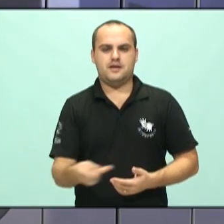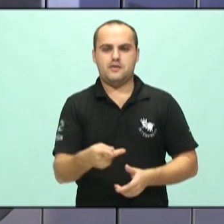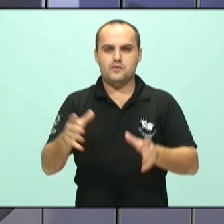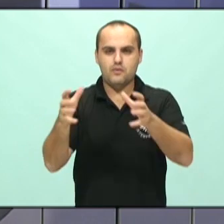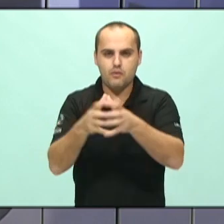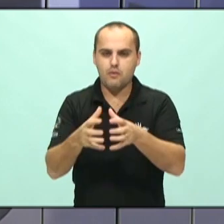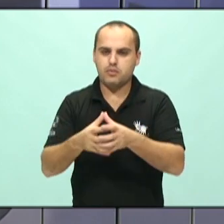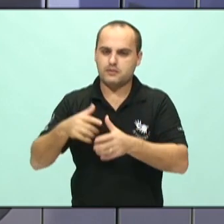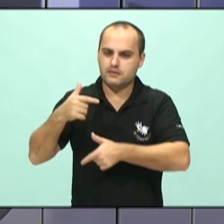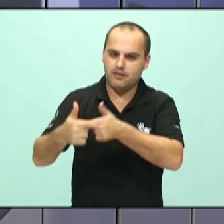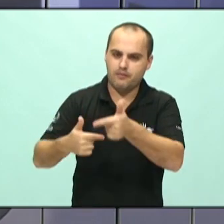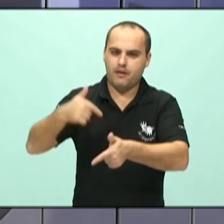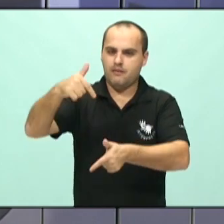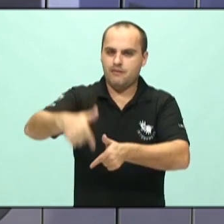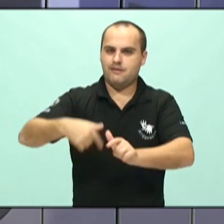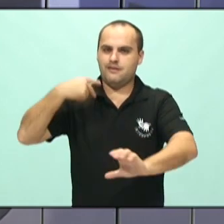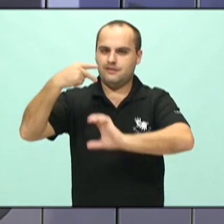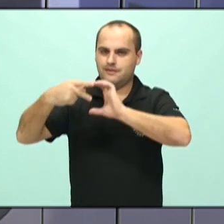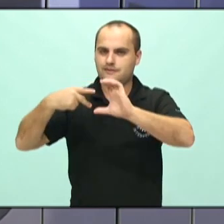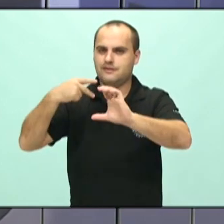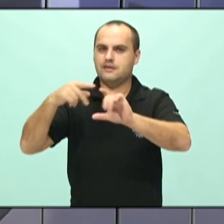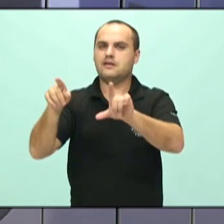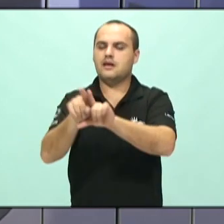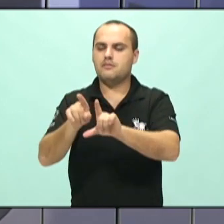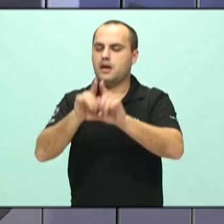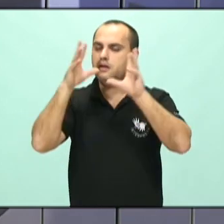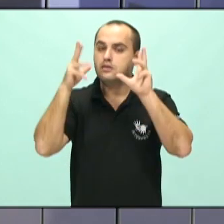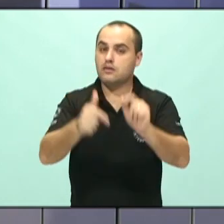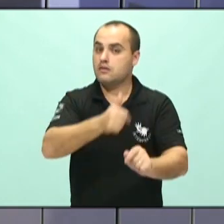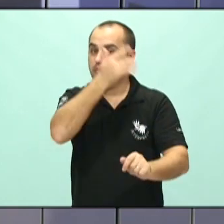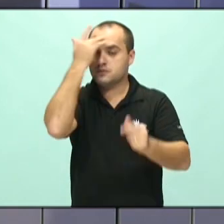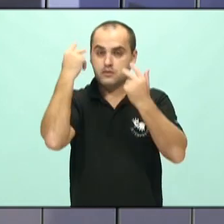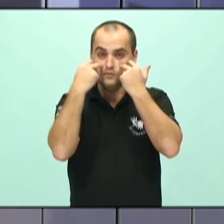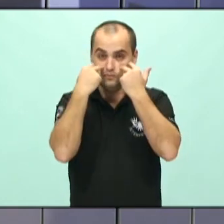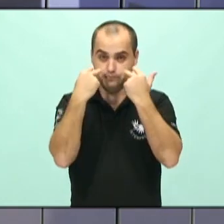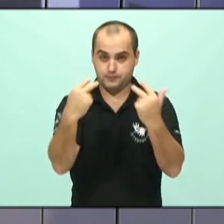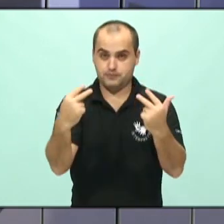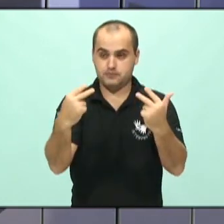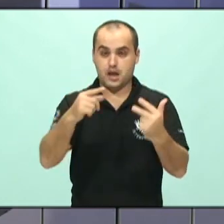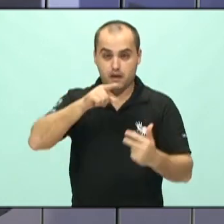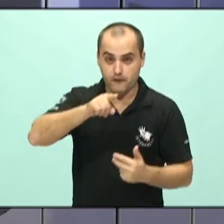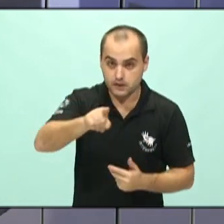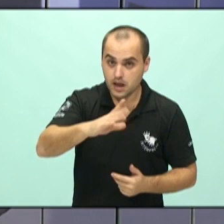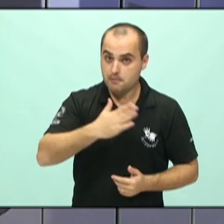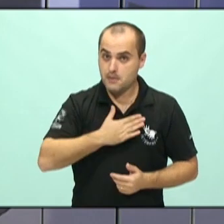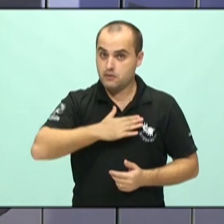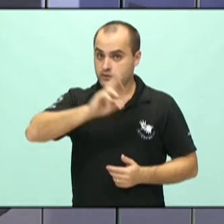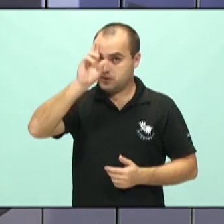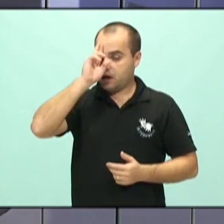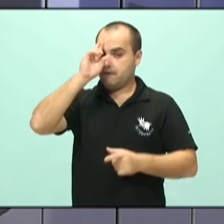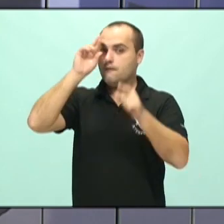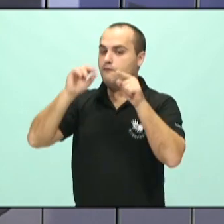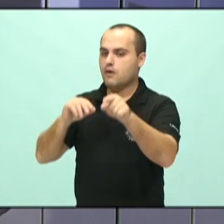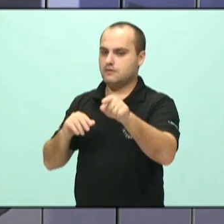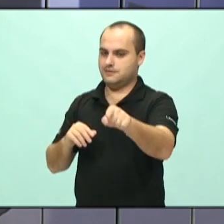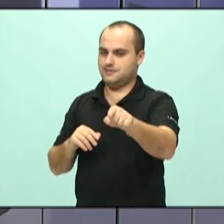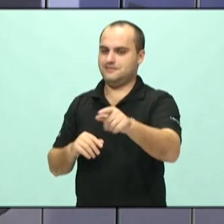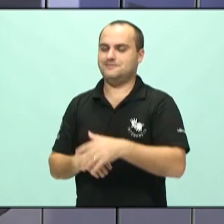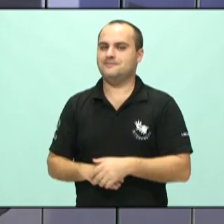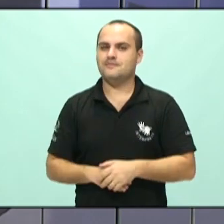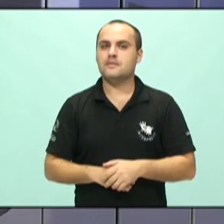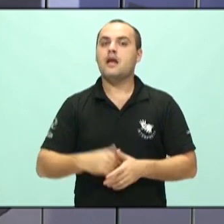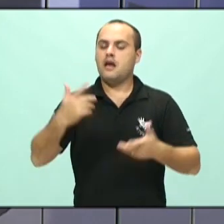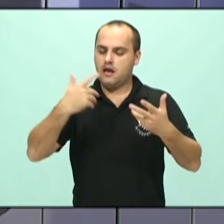de trabalho, né, da TV Câmara e também todos os telespectadores, os nossos patrões que estão lá do outro lado nos acompanhando. Estamos aqui